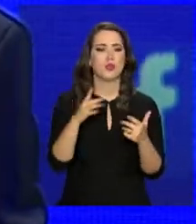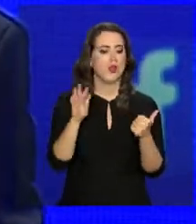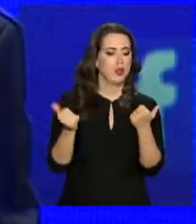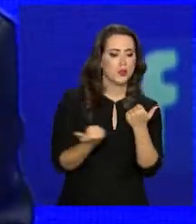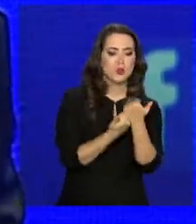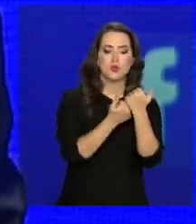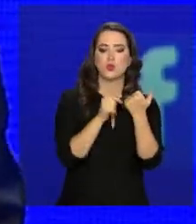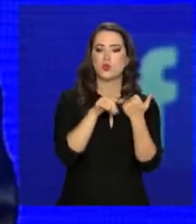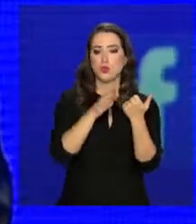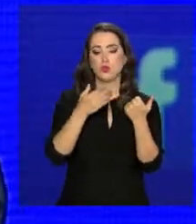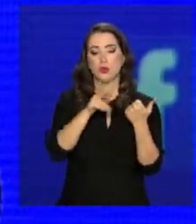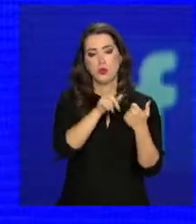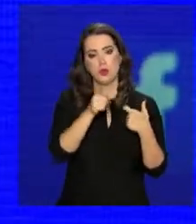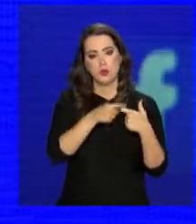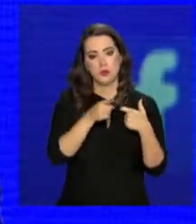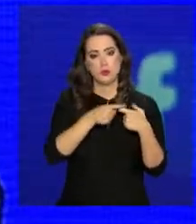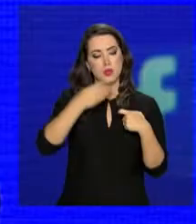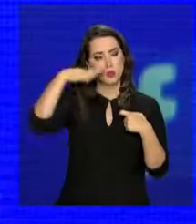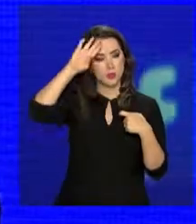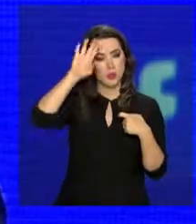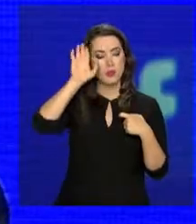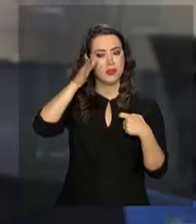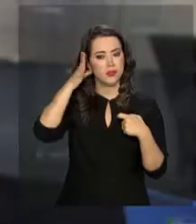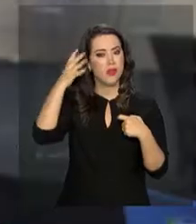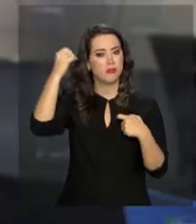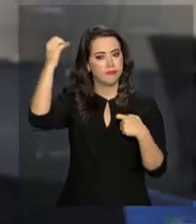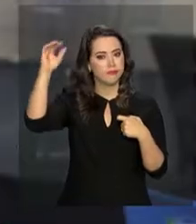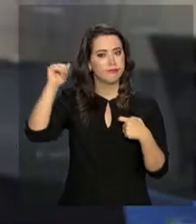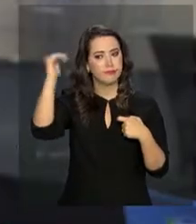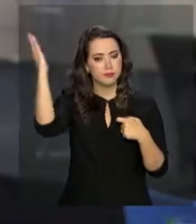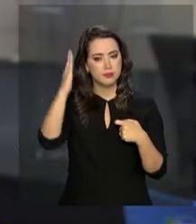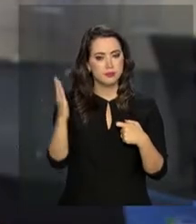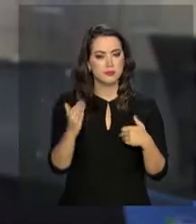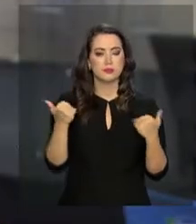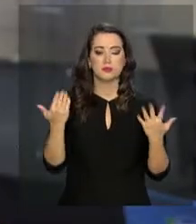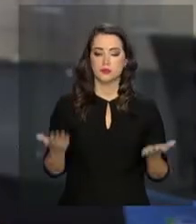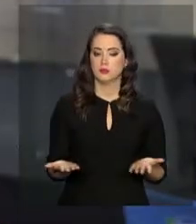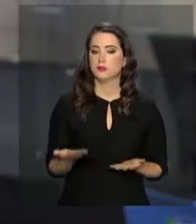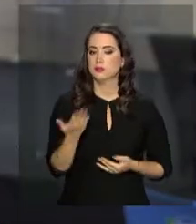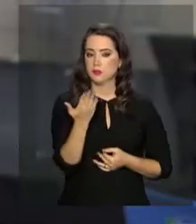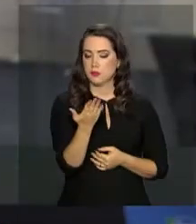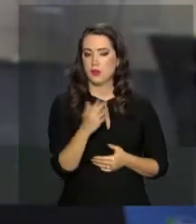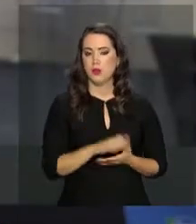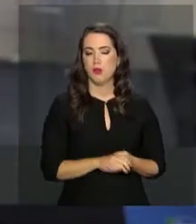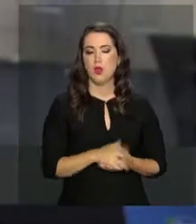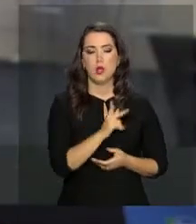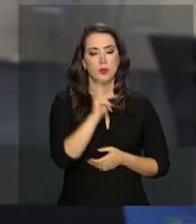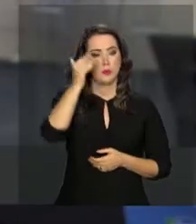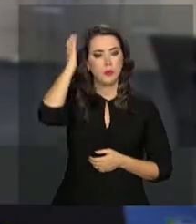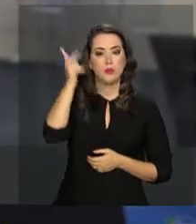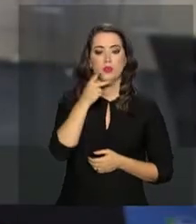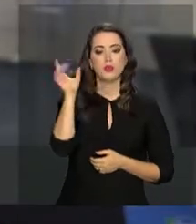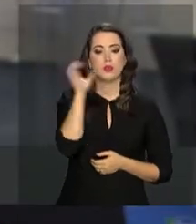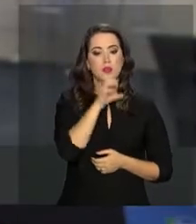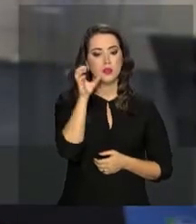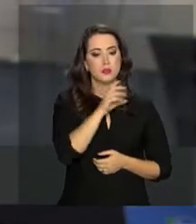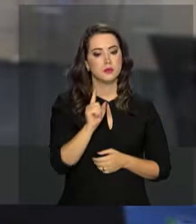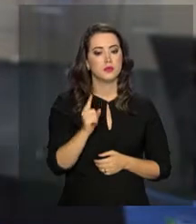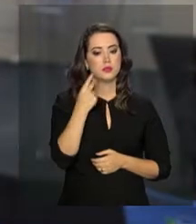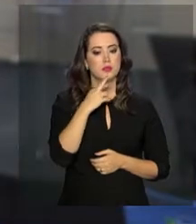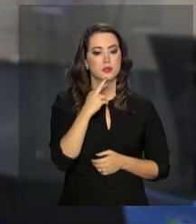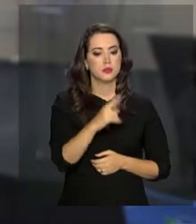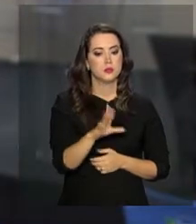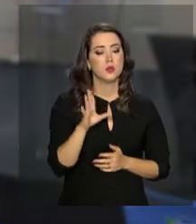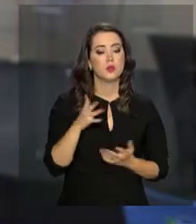cubanos que estão de partida do brasil o presidente michel temer destacou durante discurso a velocidade com que uma solução